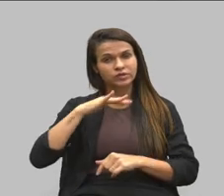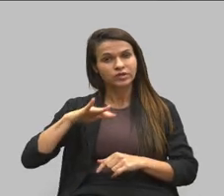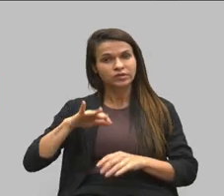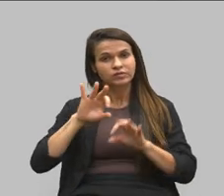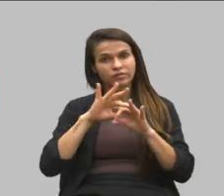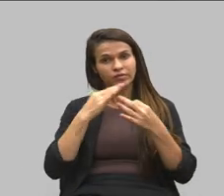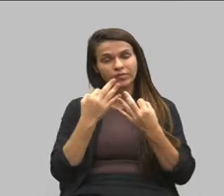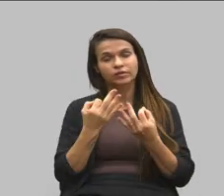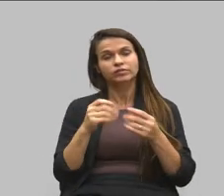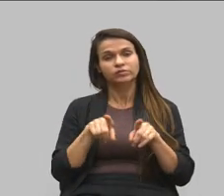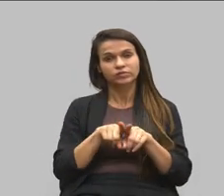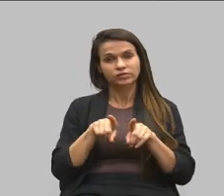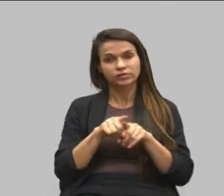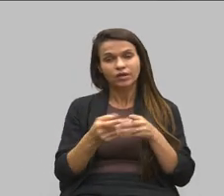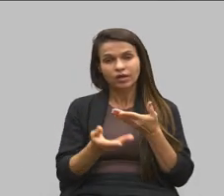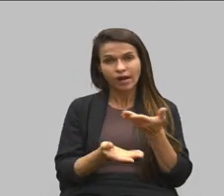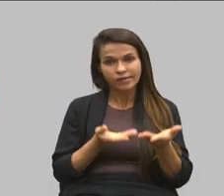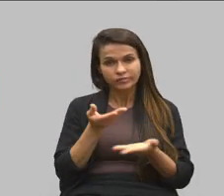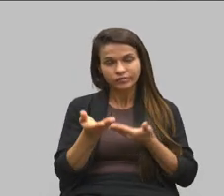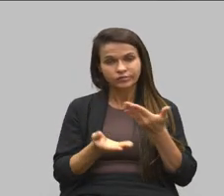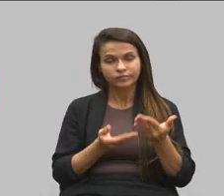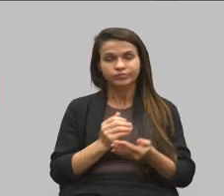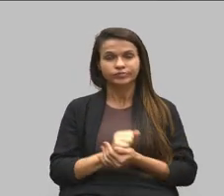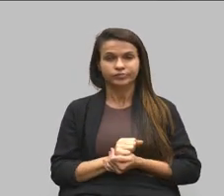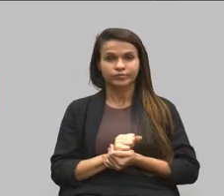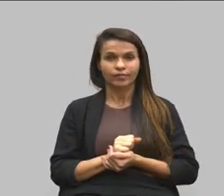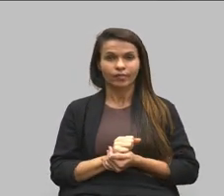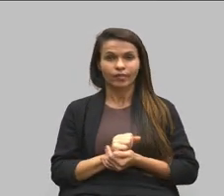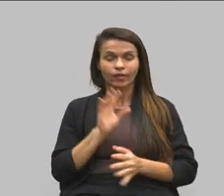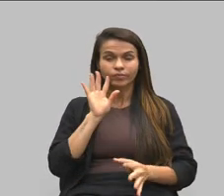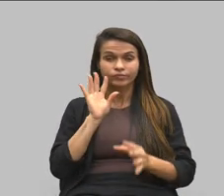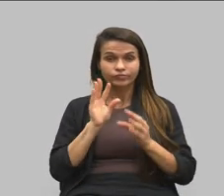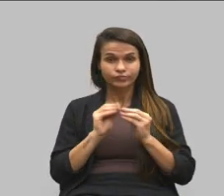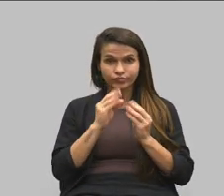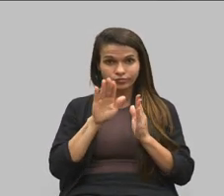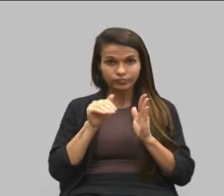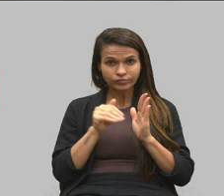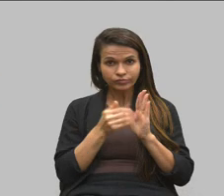está sendo atendida para exemplificar tudo isso